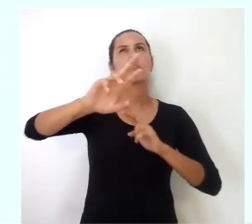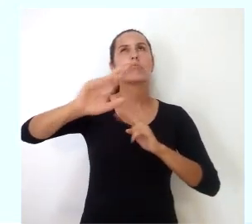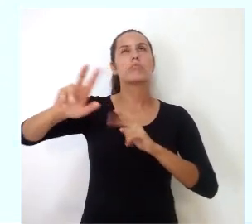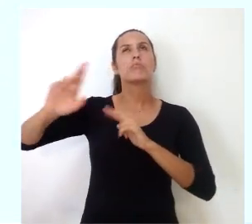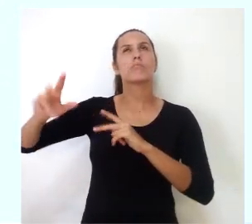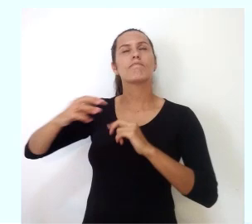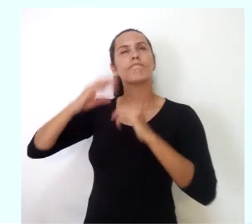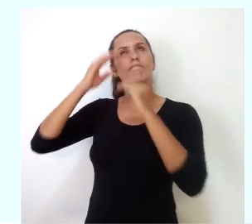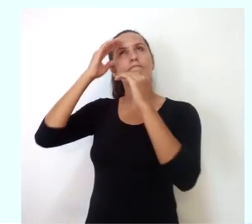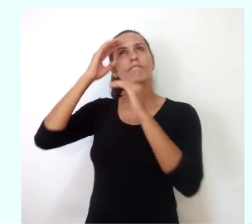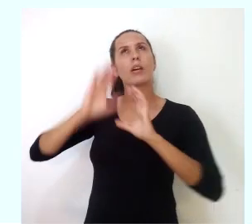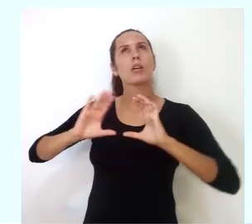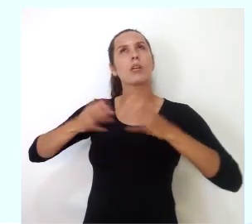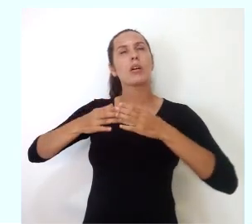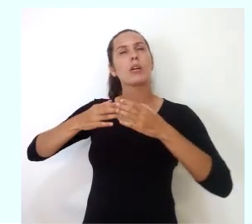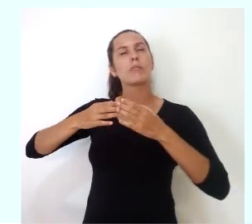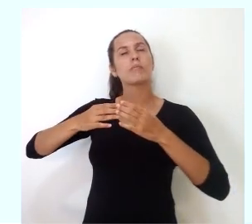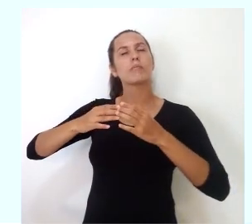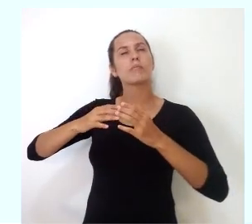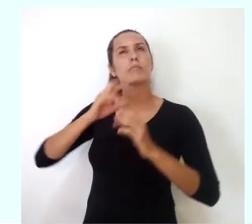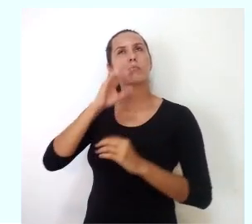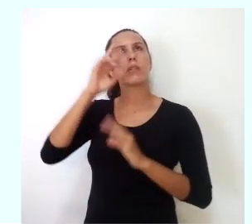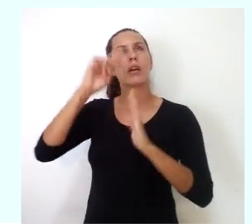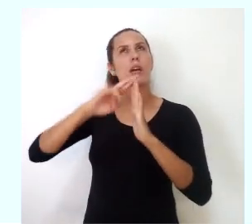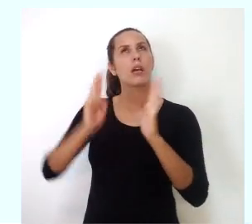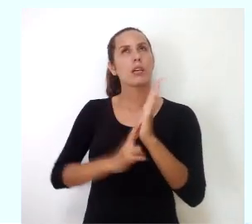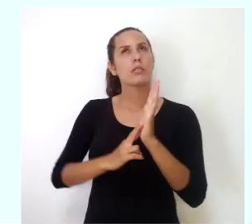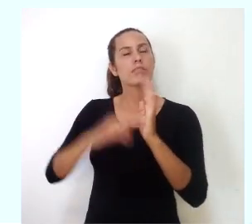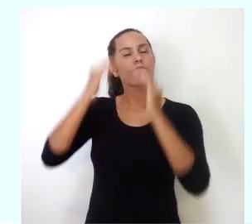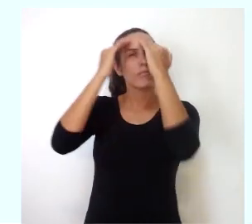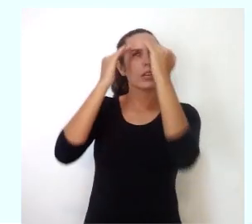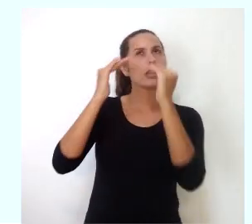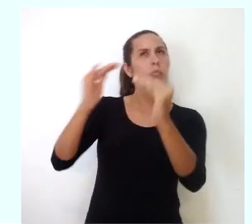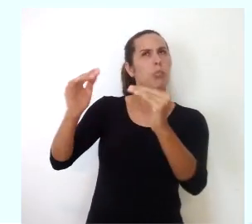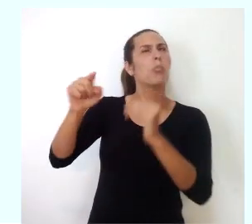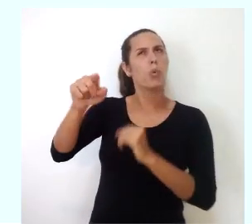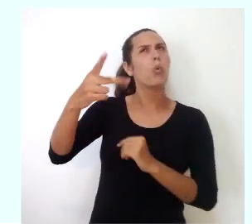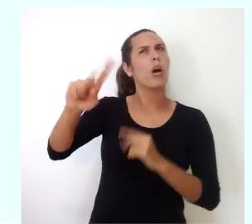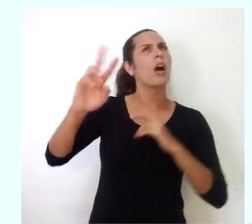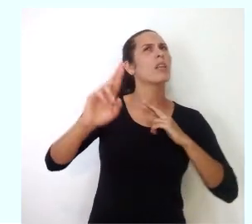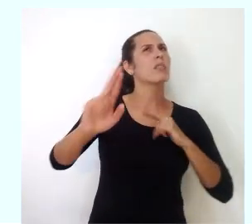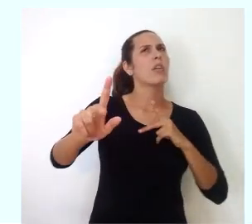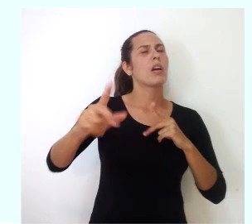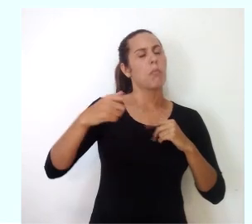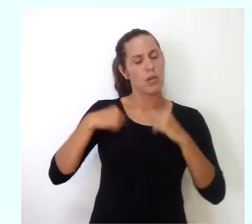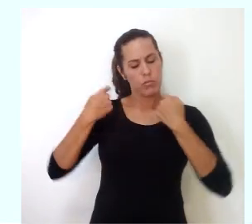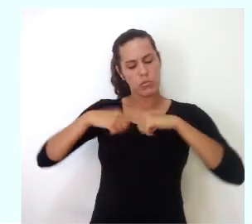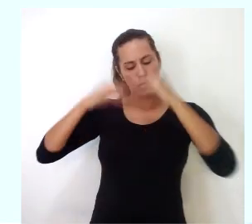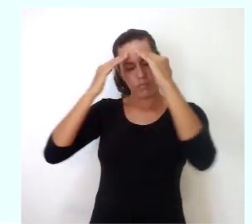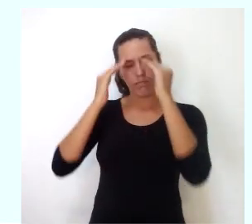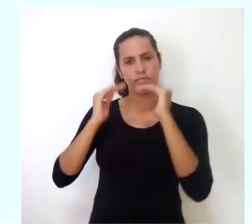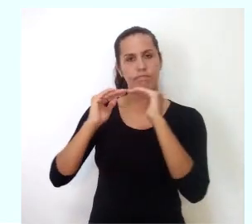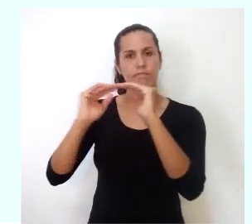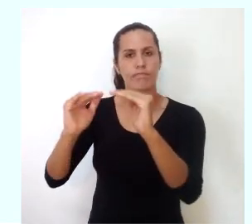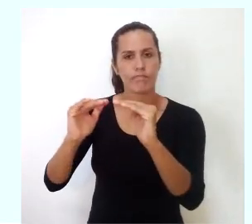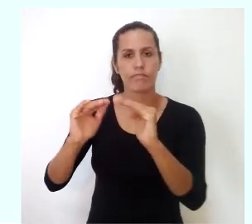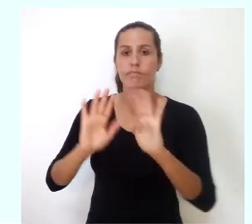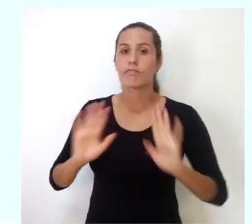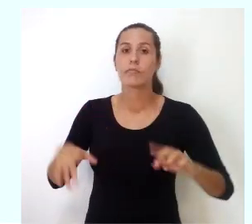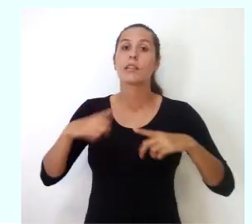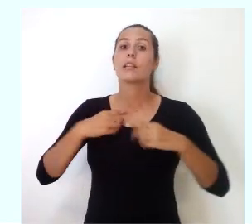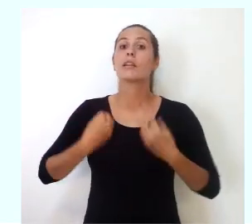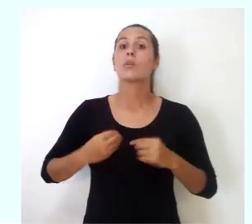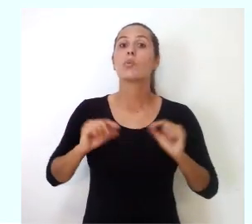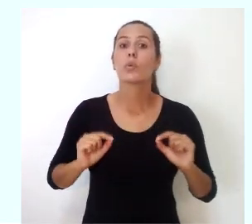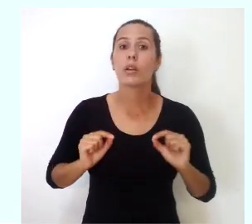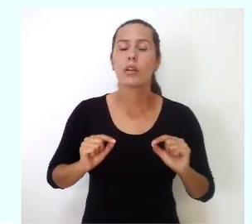conduta, respeito ao outro. O outro pensa diferente de mim, mas eu tenho que respeitá-lo. Então nós temos o